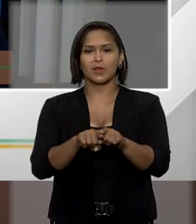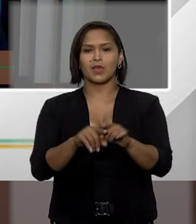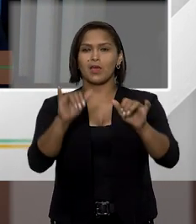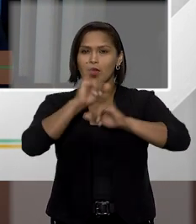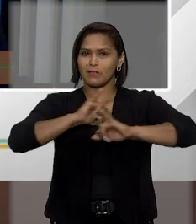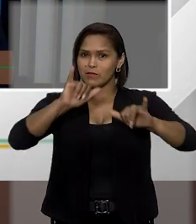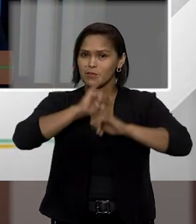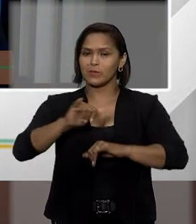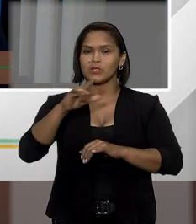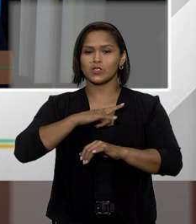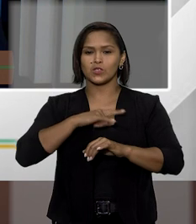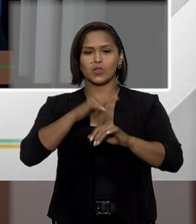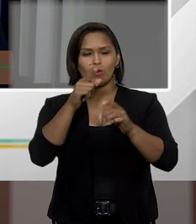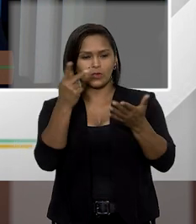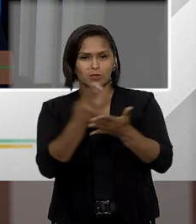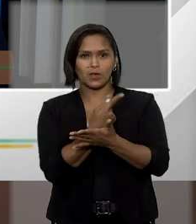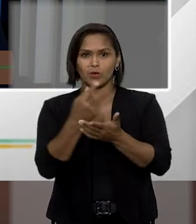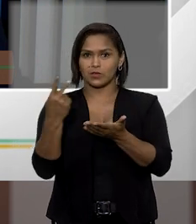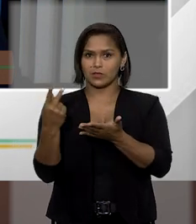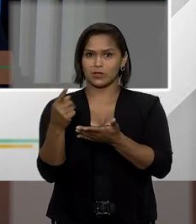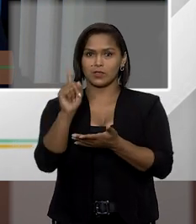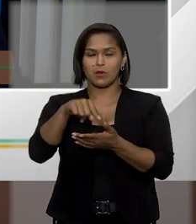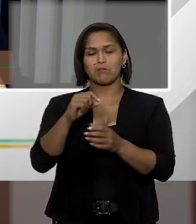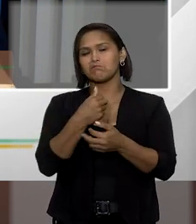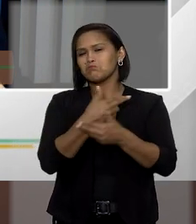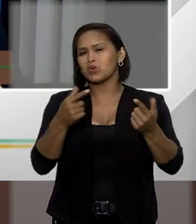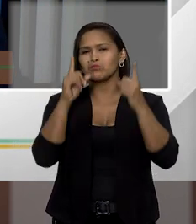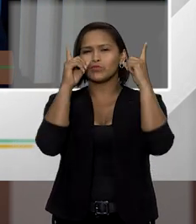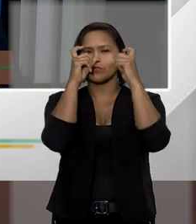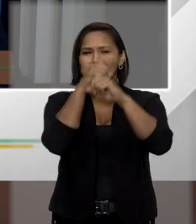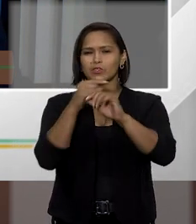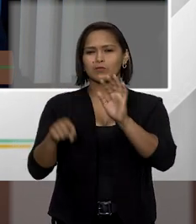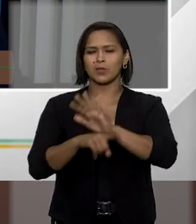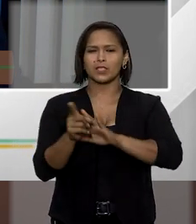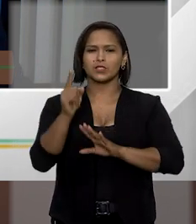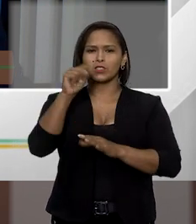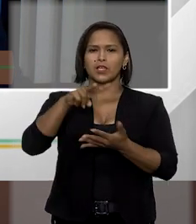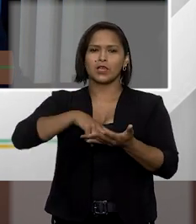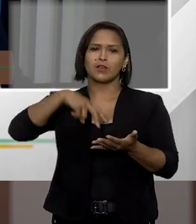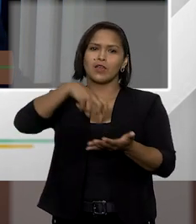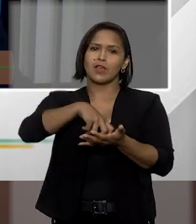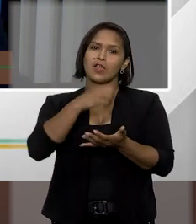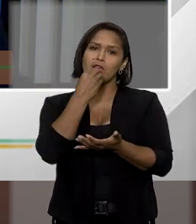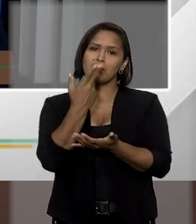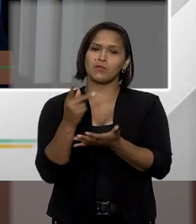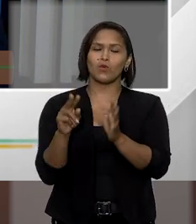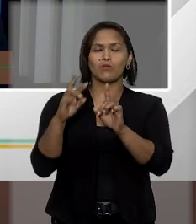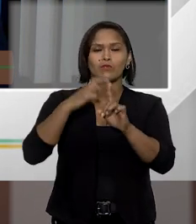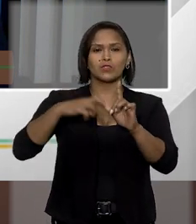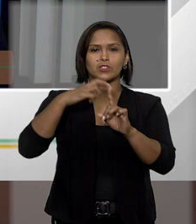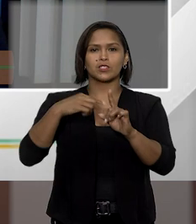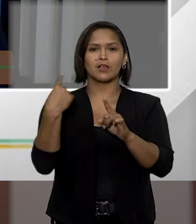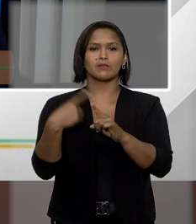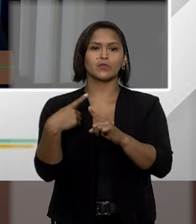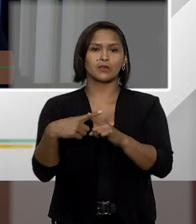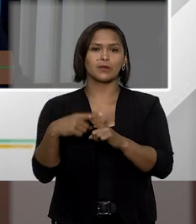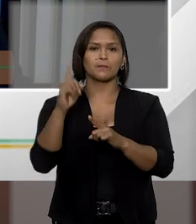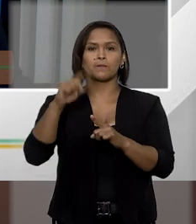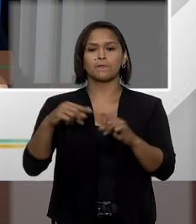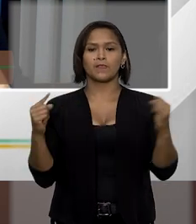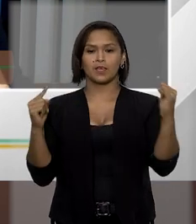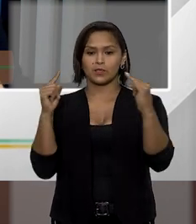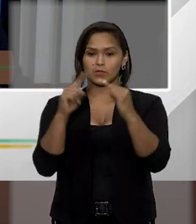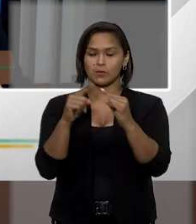as informações a respeito do cometimento deste ato ilícito, muito dificilmente o caso é suficientemente investigado. E